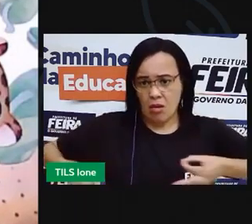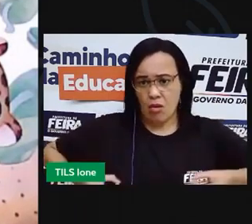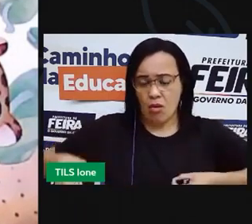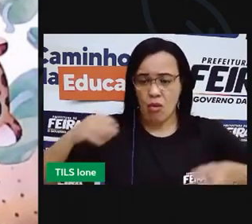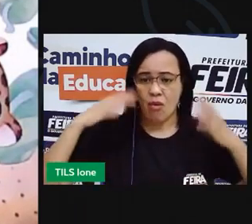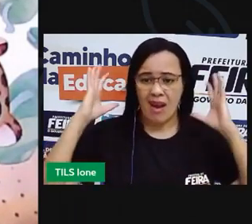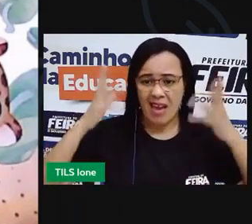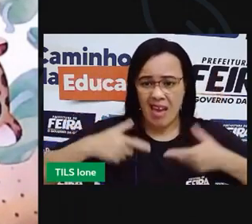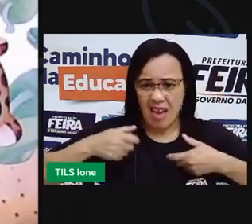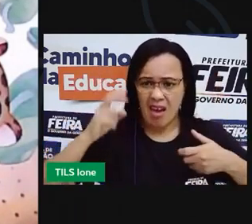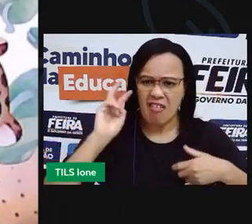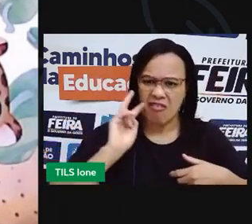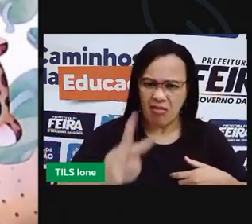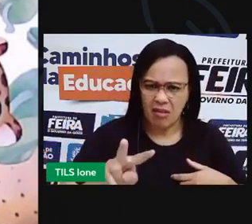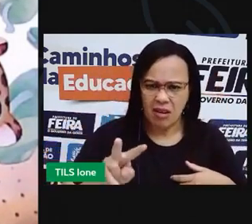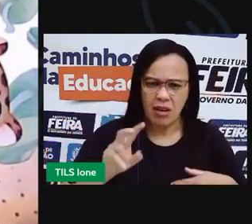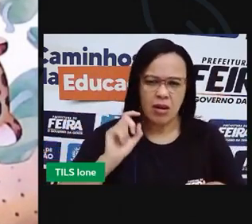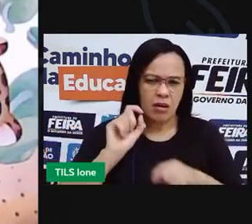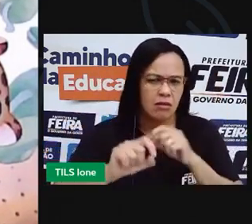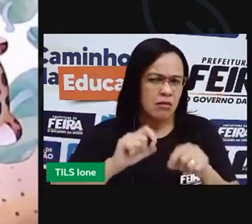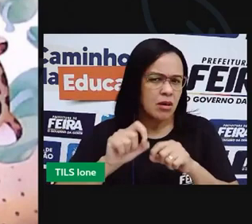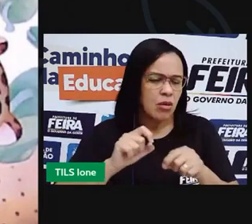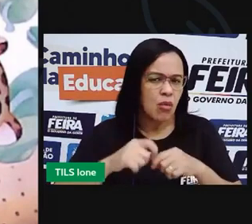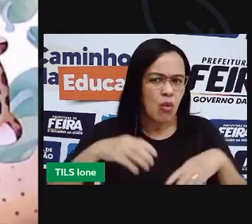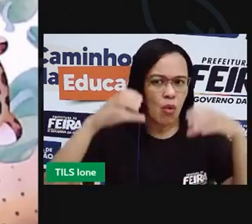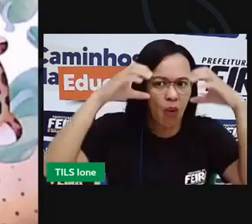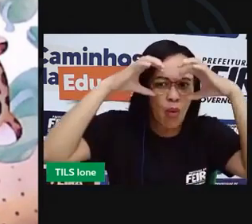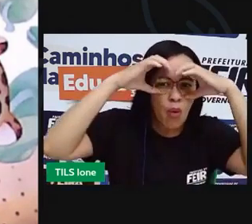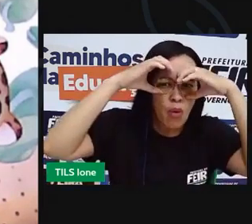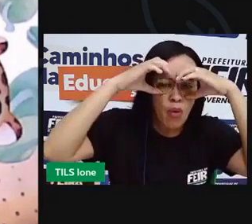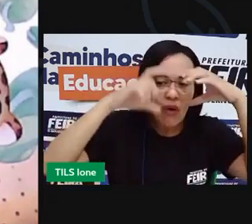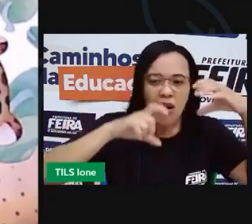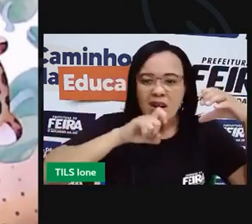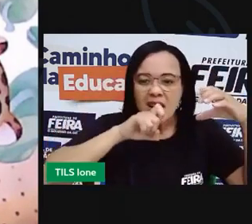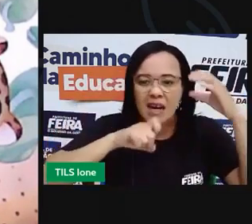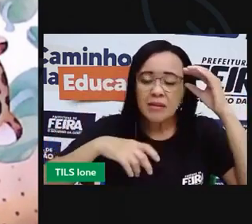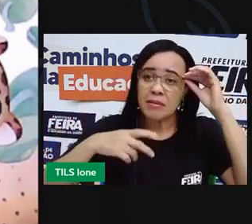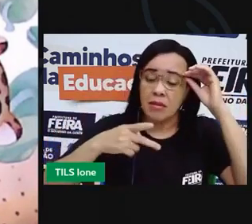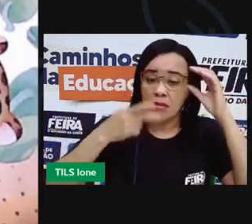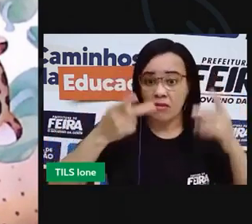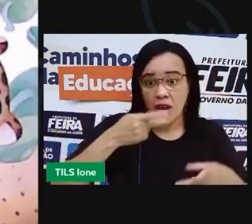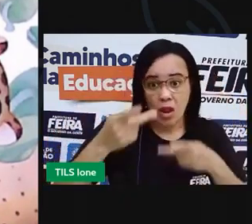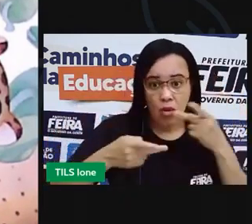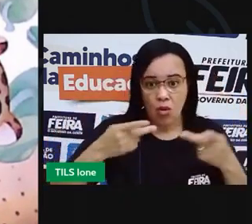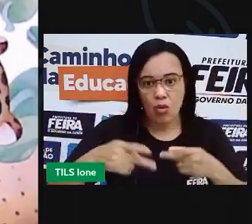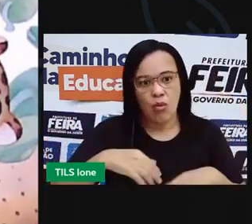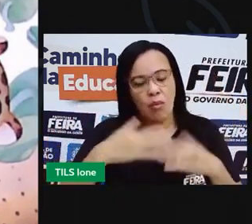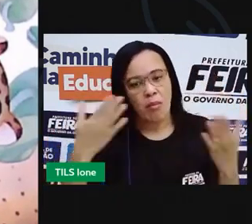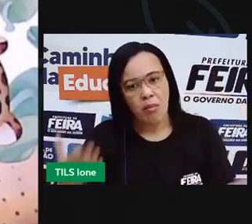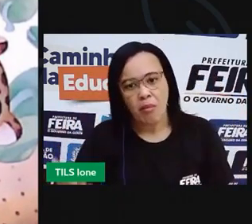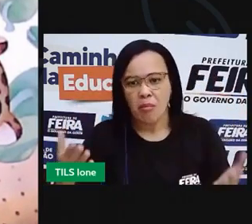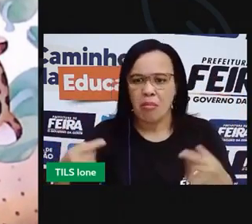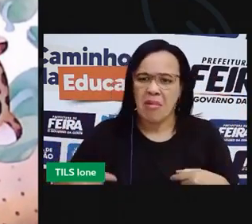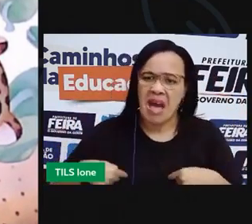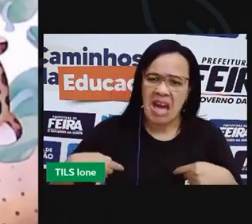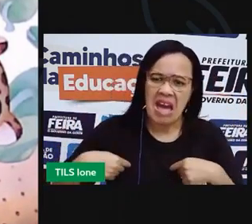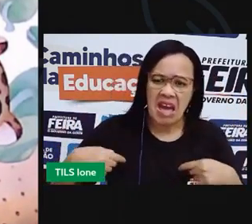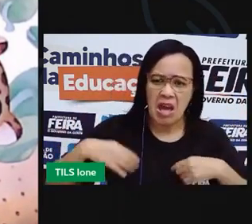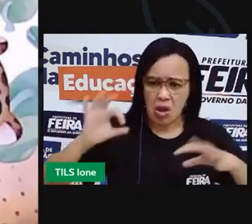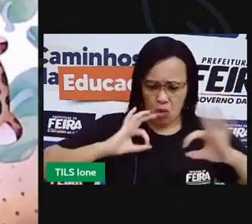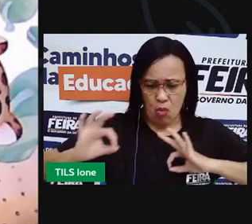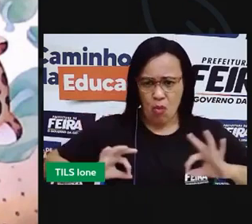A onça viu a coruja e falou: Dona Coruja, estou muito